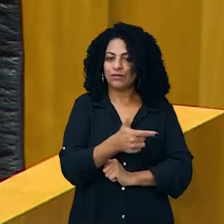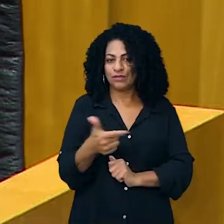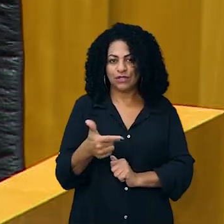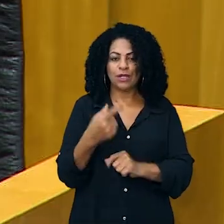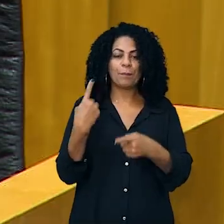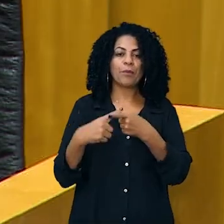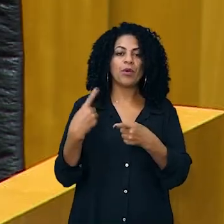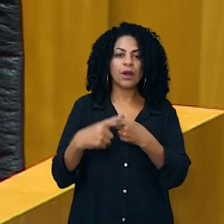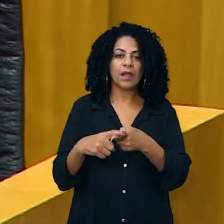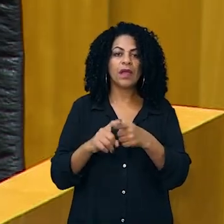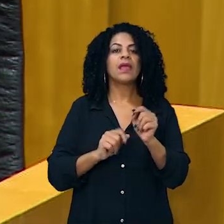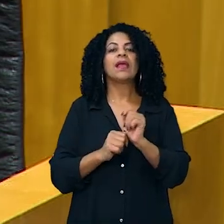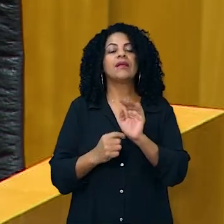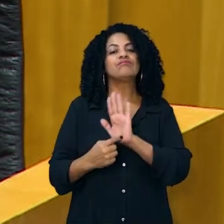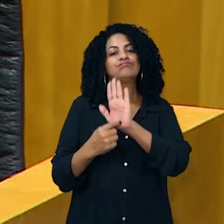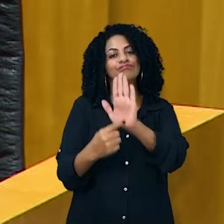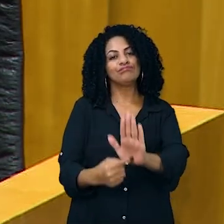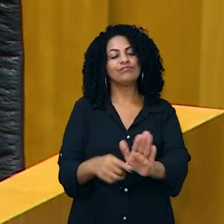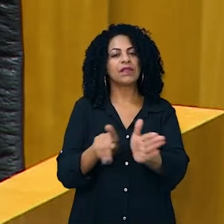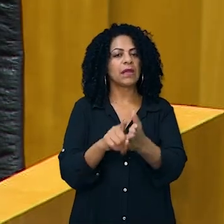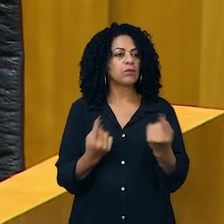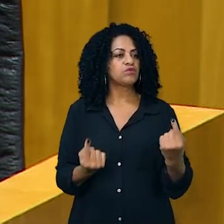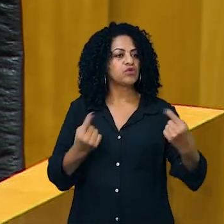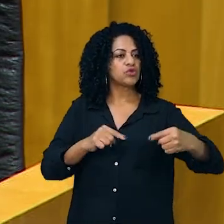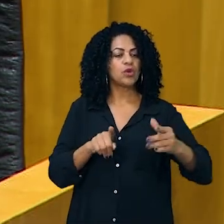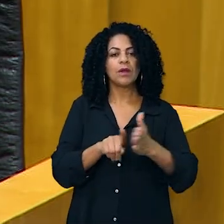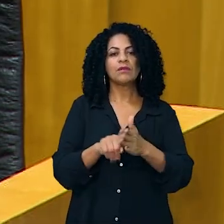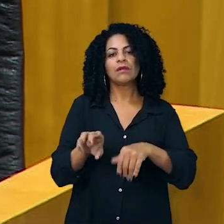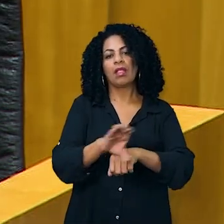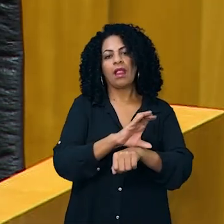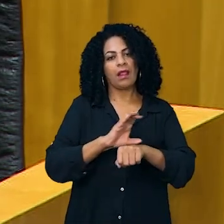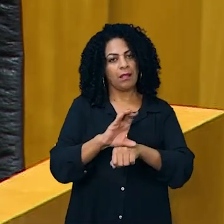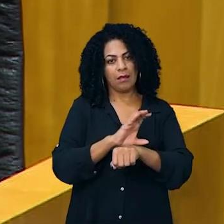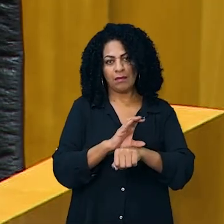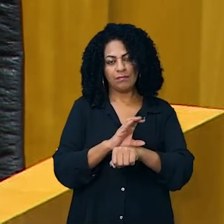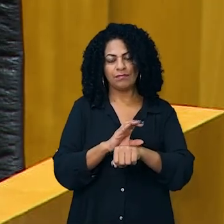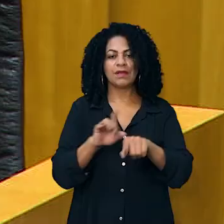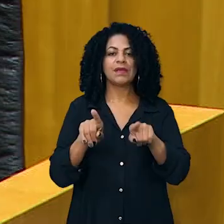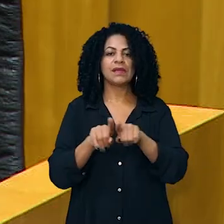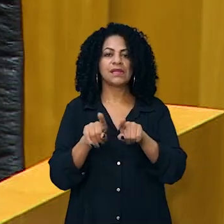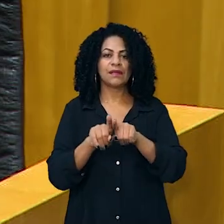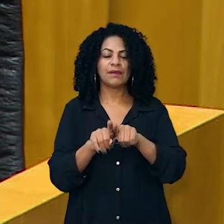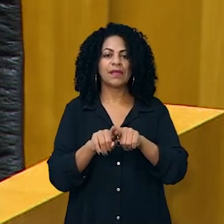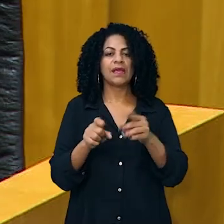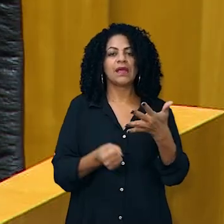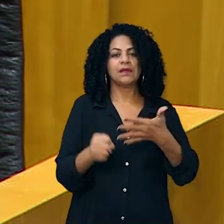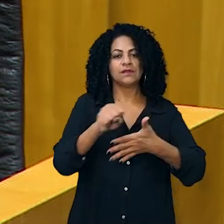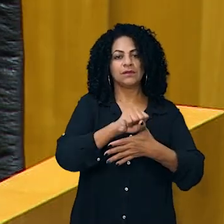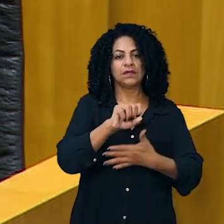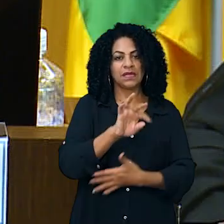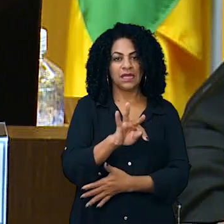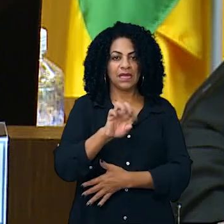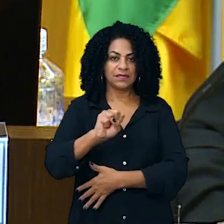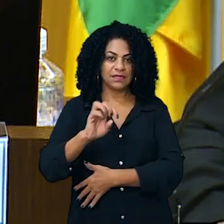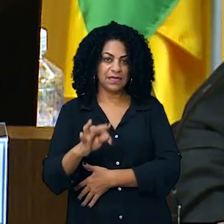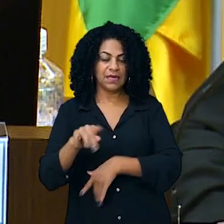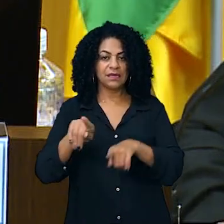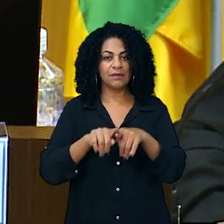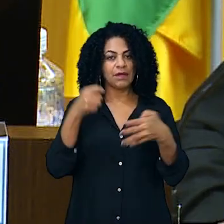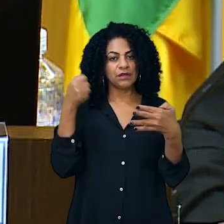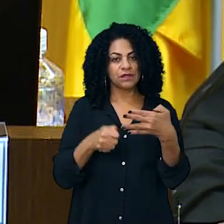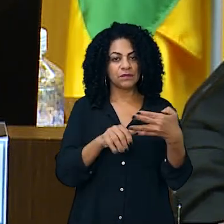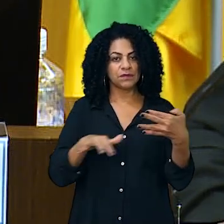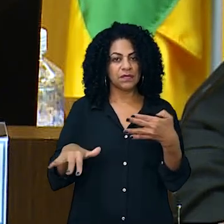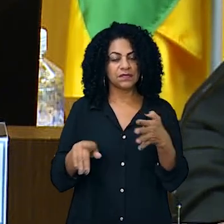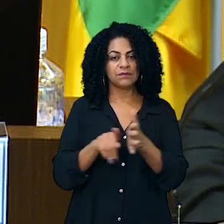não apresentava nenhuma afronta direta à Constituição, nem contrariedade à súmula do TST ou à jurisprudência